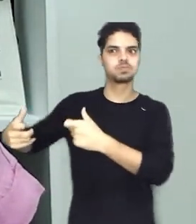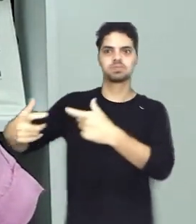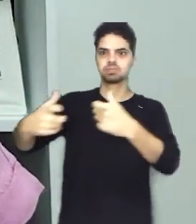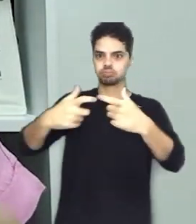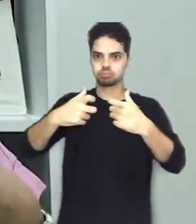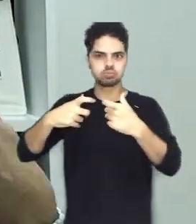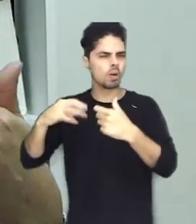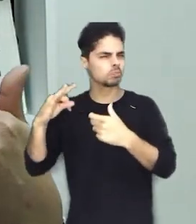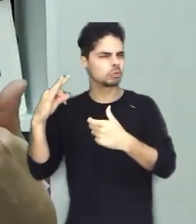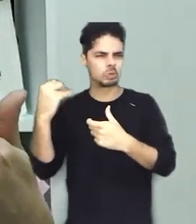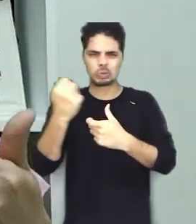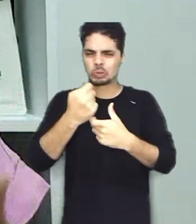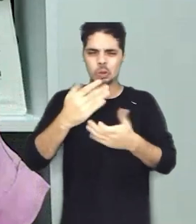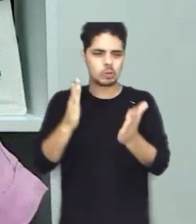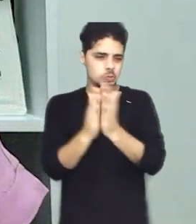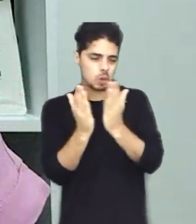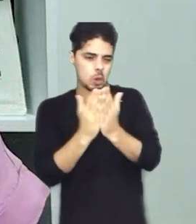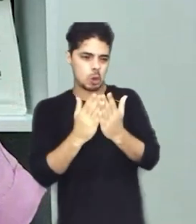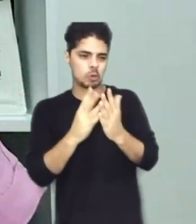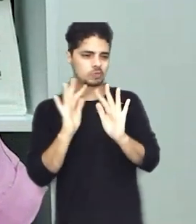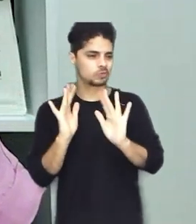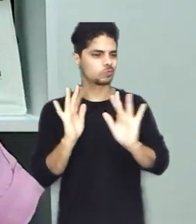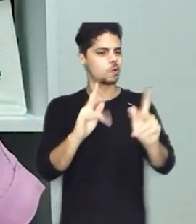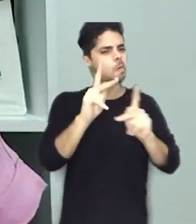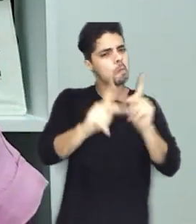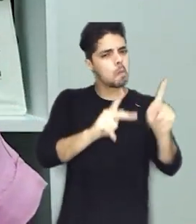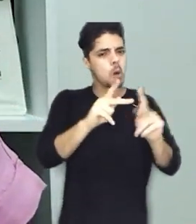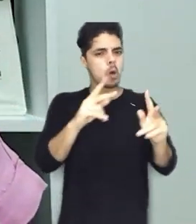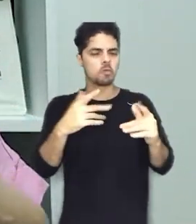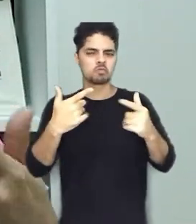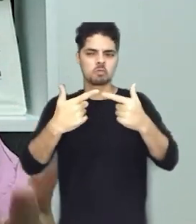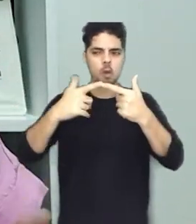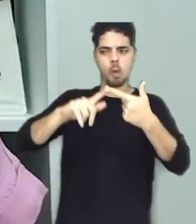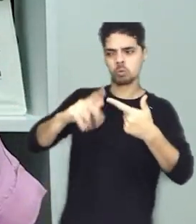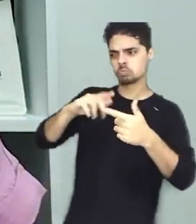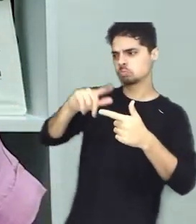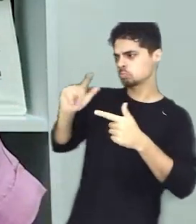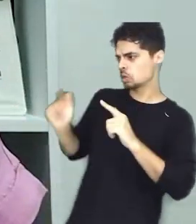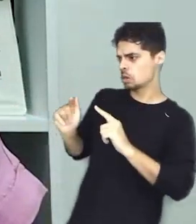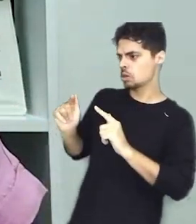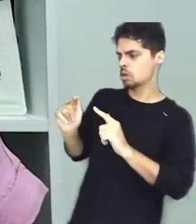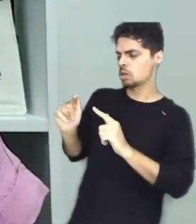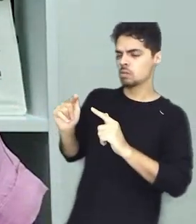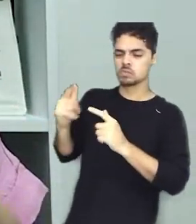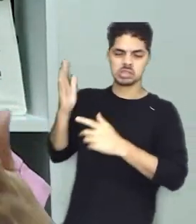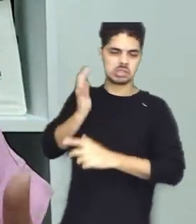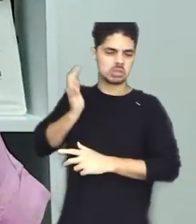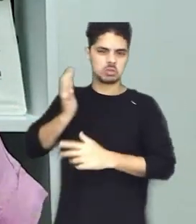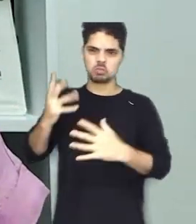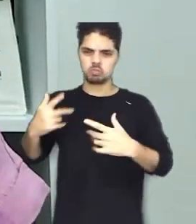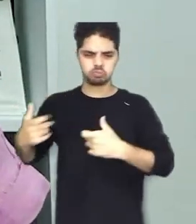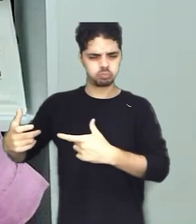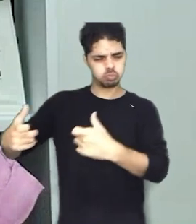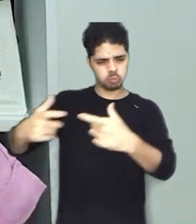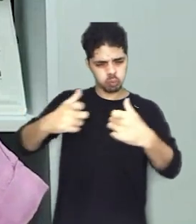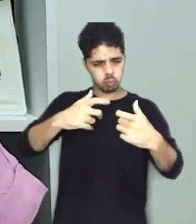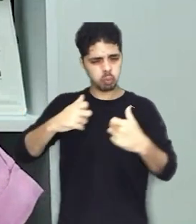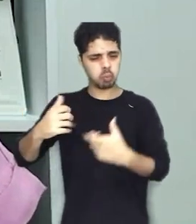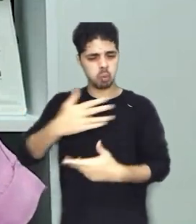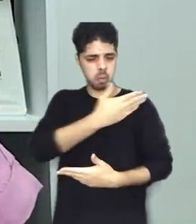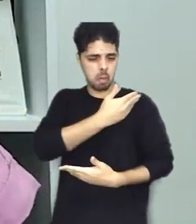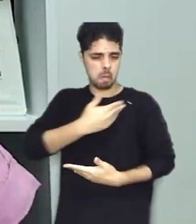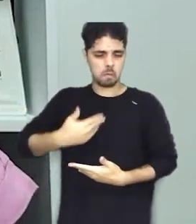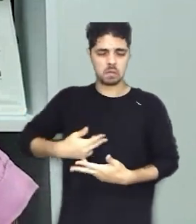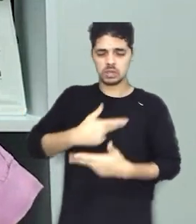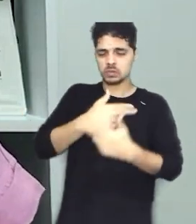Houveram conflitos, porque não estava em jogo, apenas a disputa em decidir entre